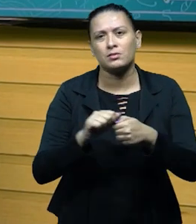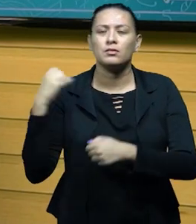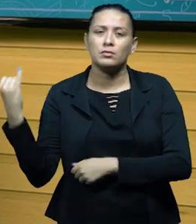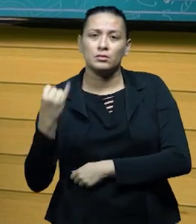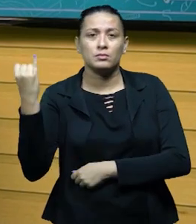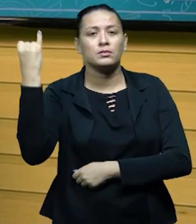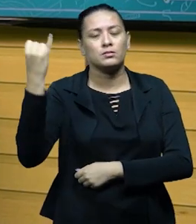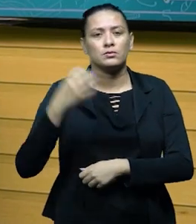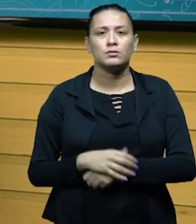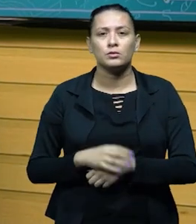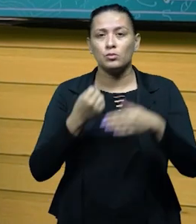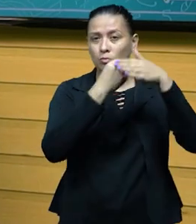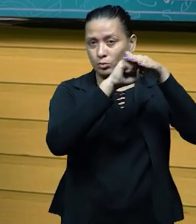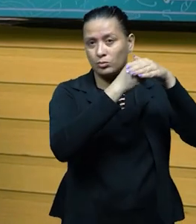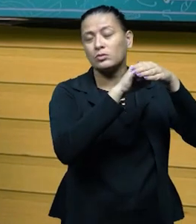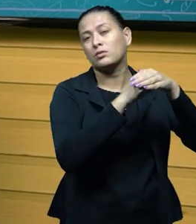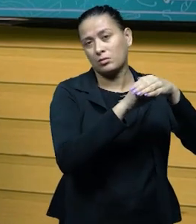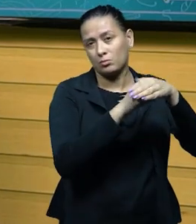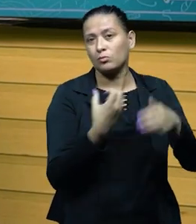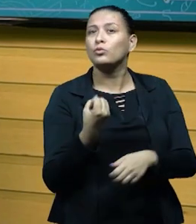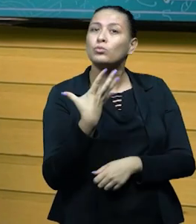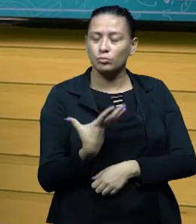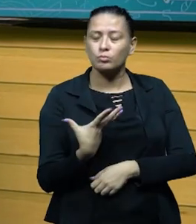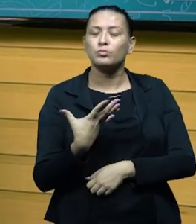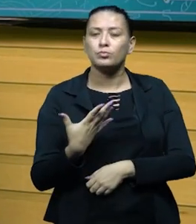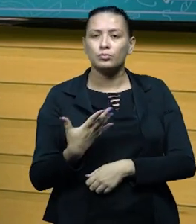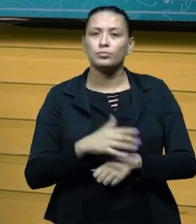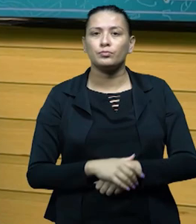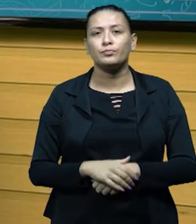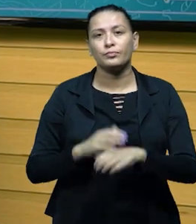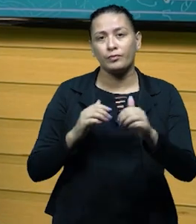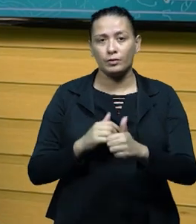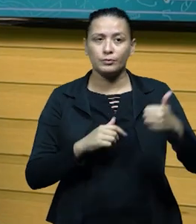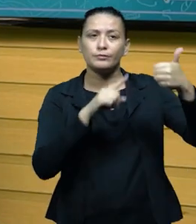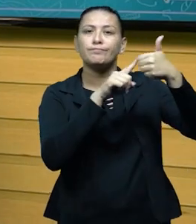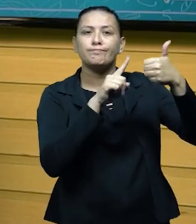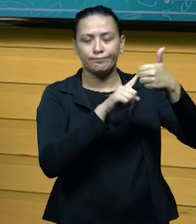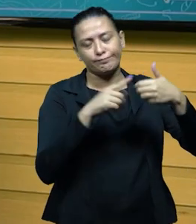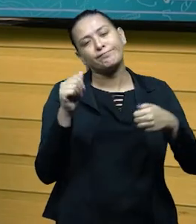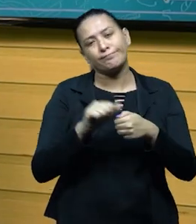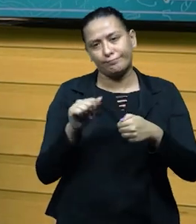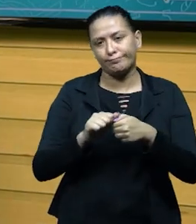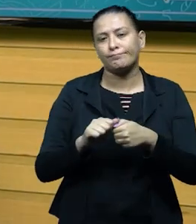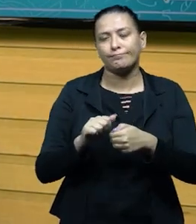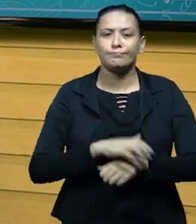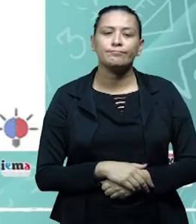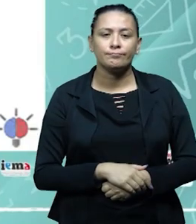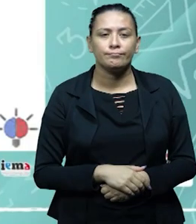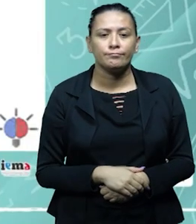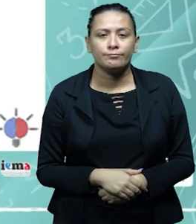importante tá bem o seu cérebro vai se beneficiar muito mais se você construir ele do que já pegar o modelo